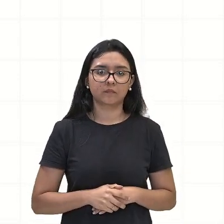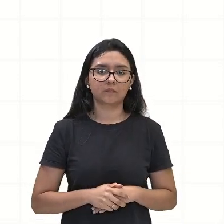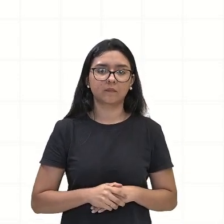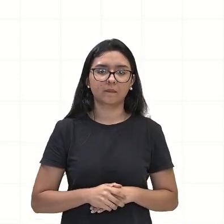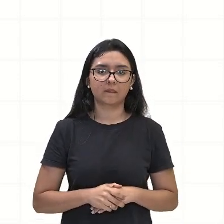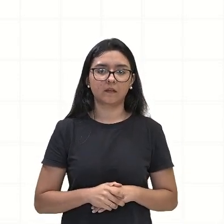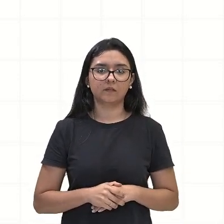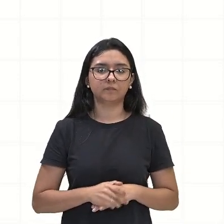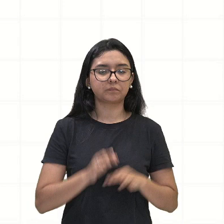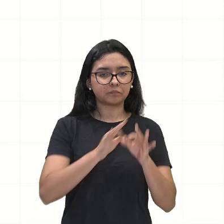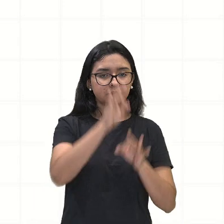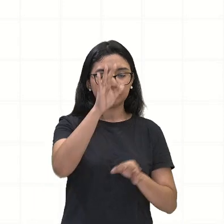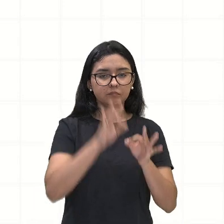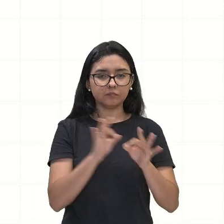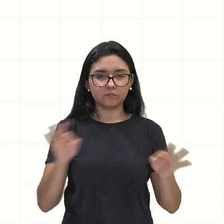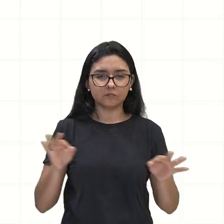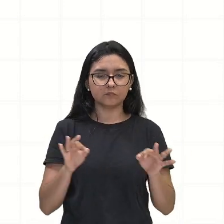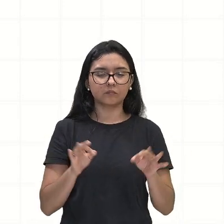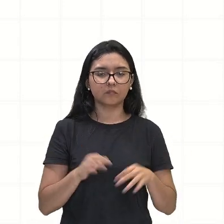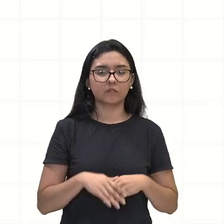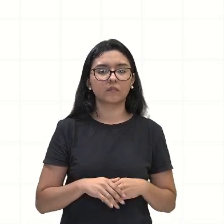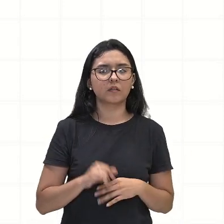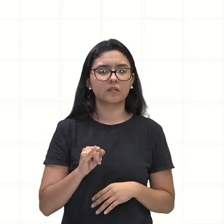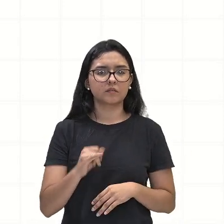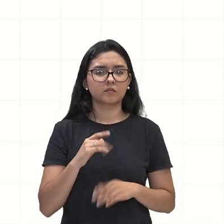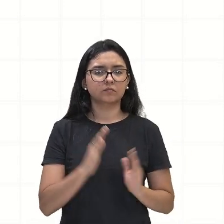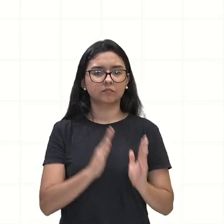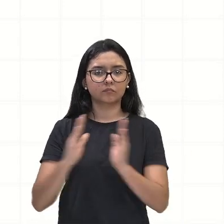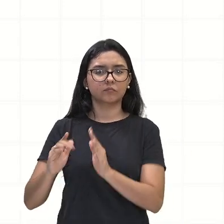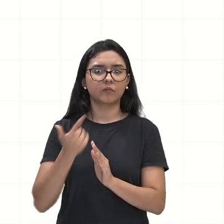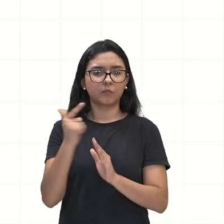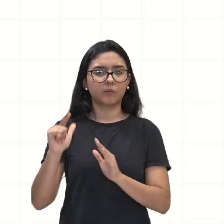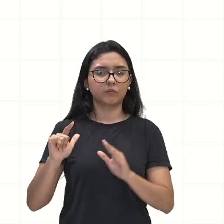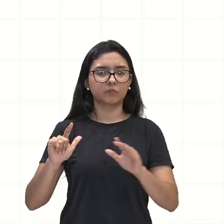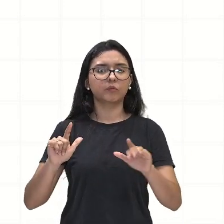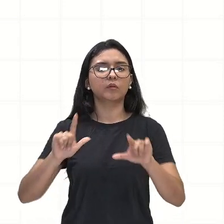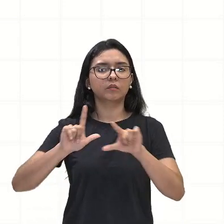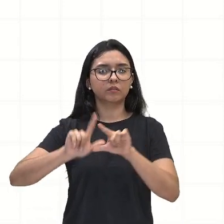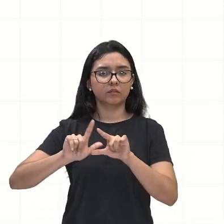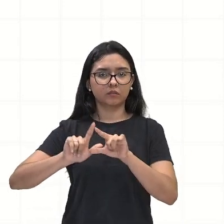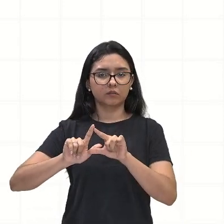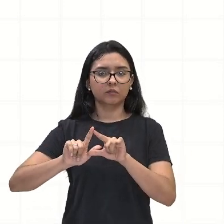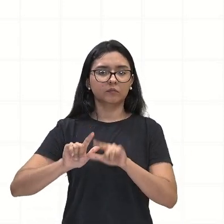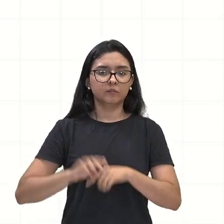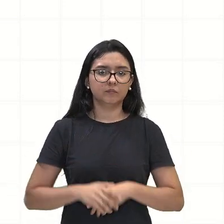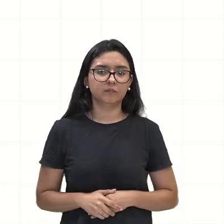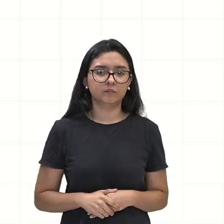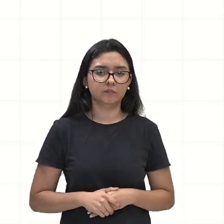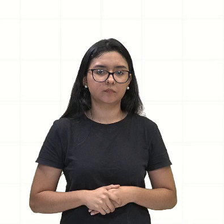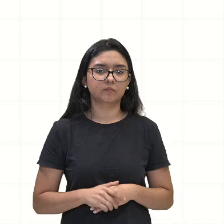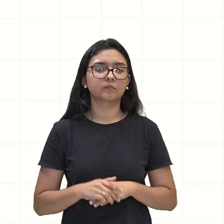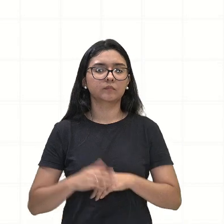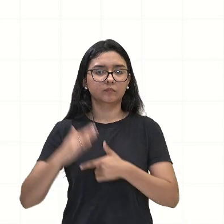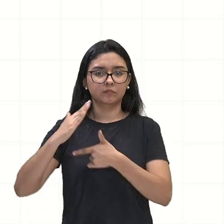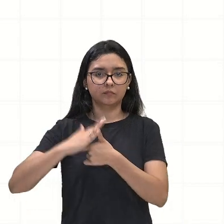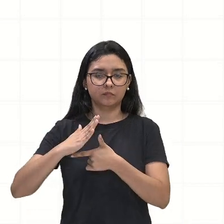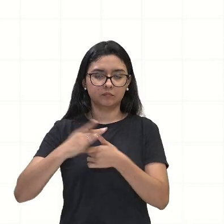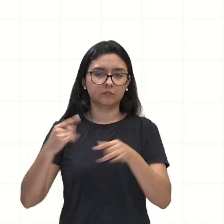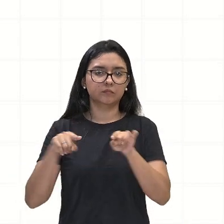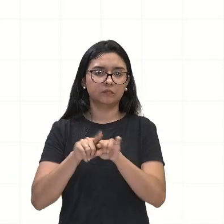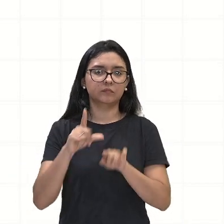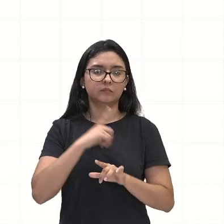Correto? Se eu pensar em um outro triângulo aqui, ó, nesse outro triângulo que também